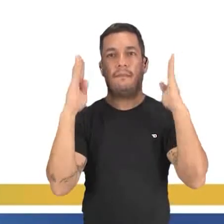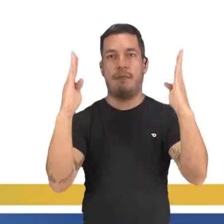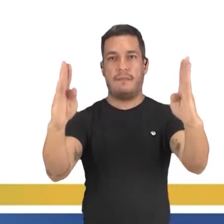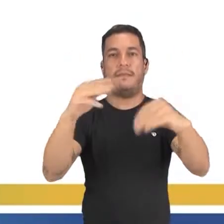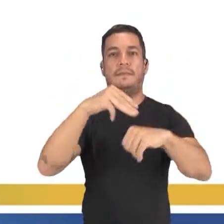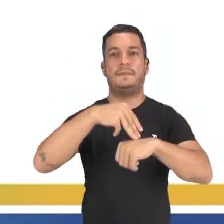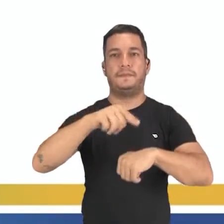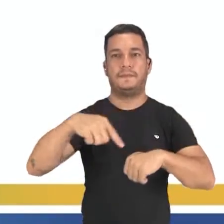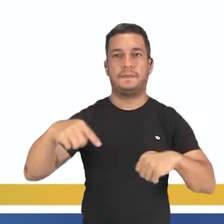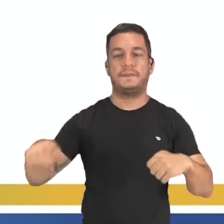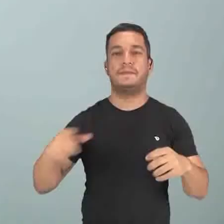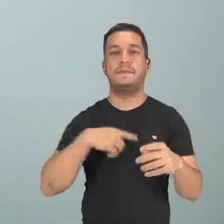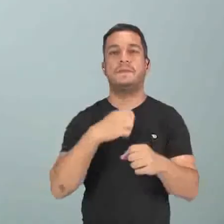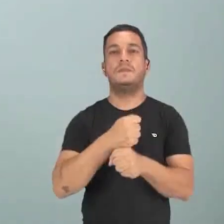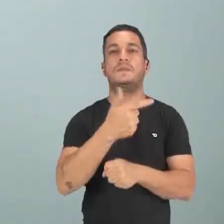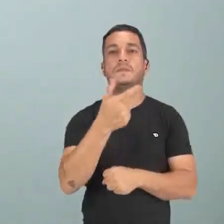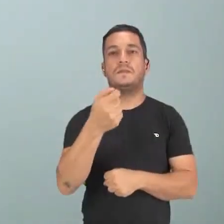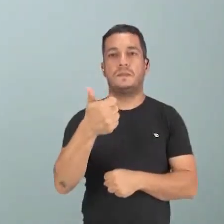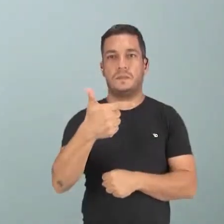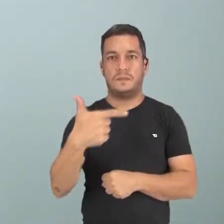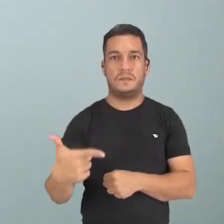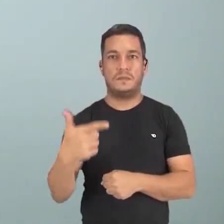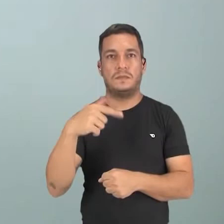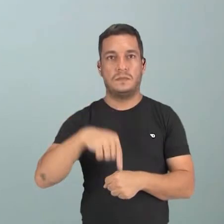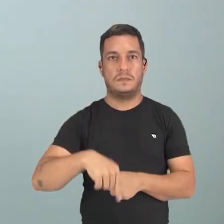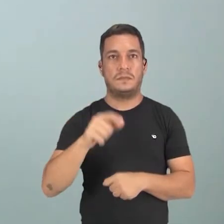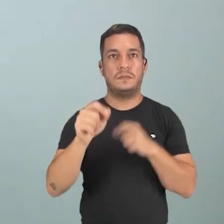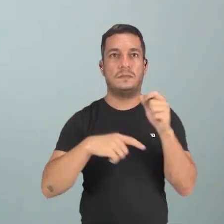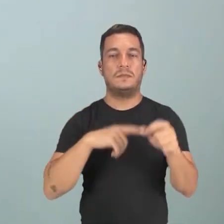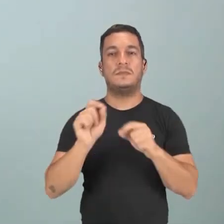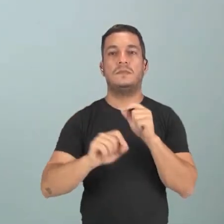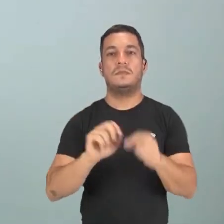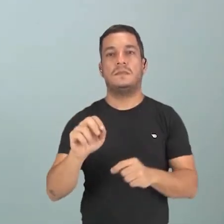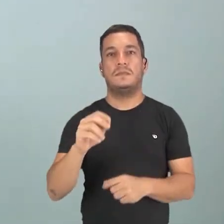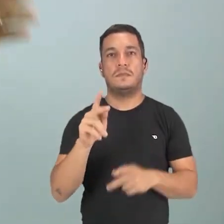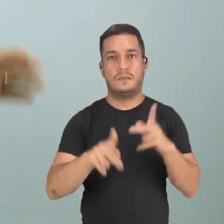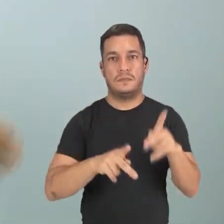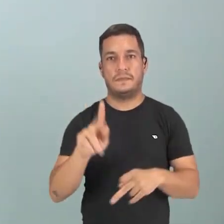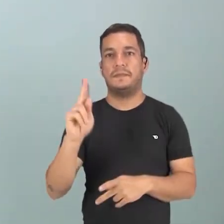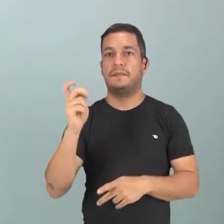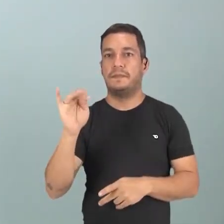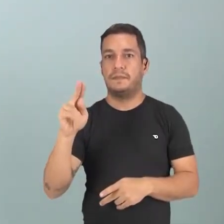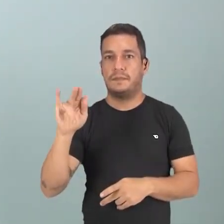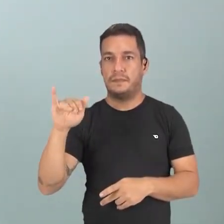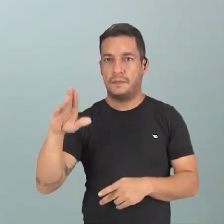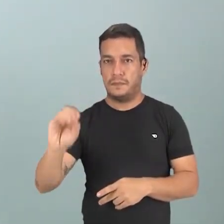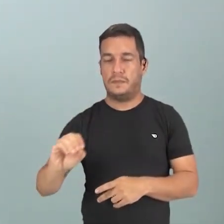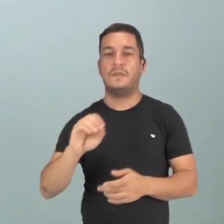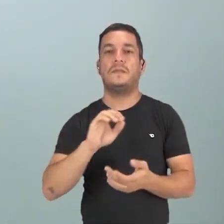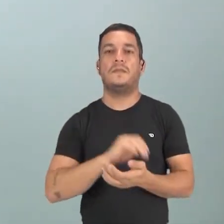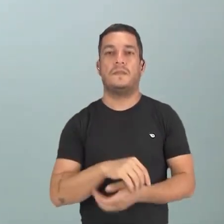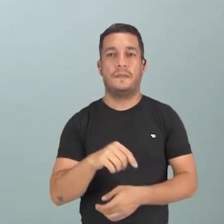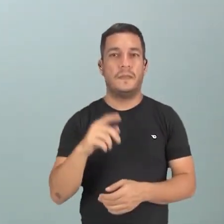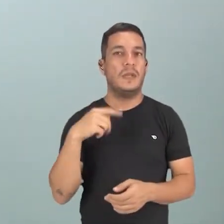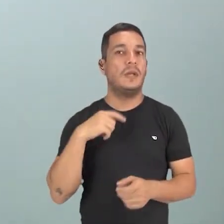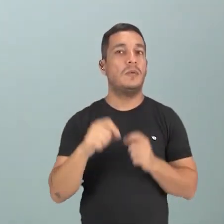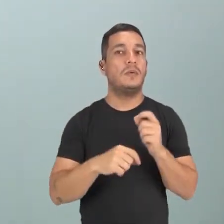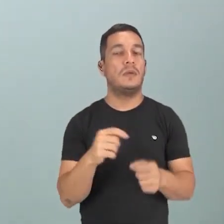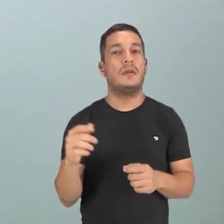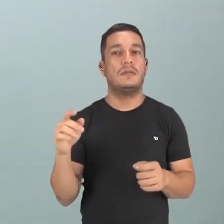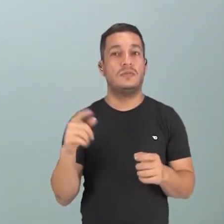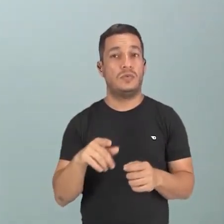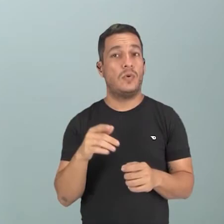fotografada em 2012, mostrando que por aqui passavam os haitianos em direção do sudeste e do sul do Brasil. Aqui era apenas